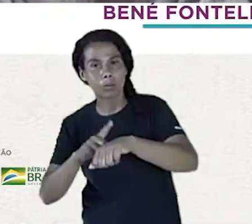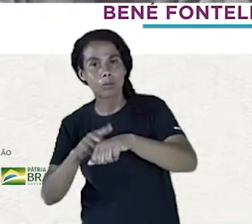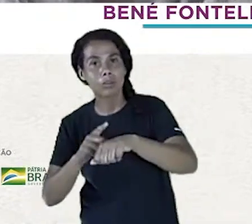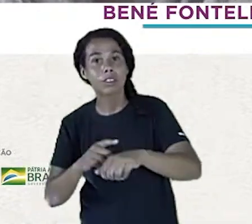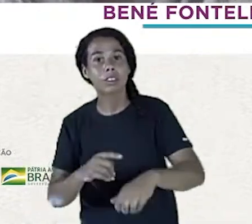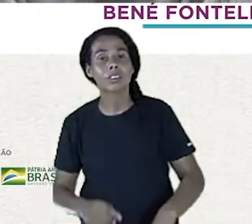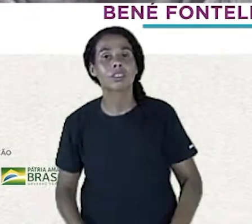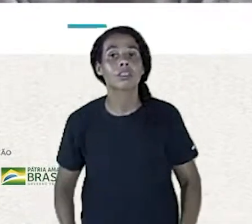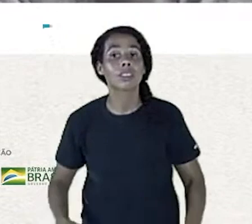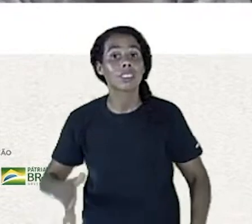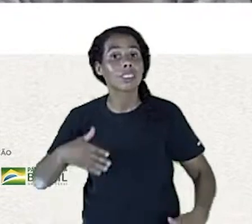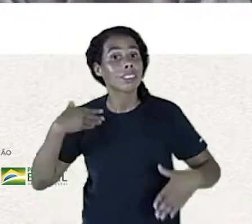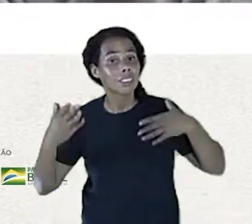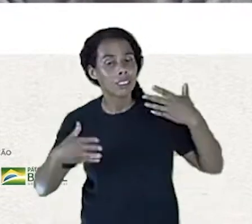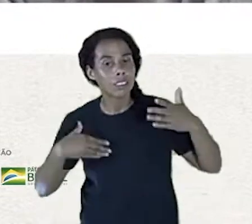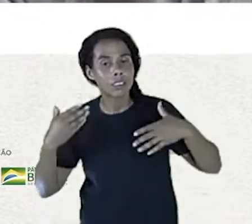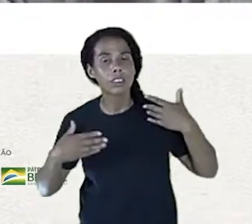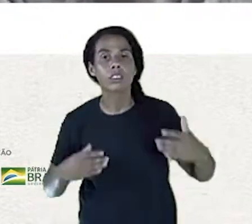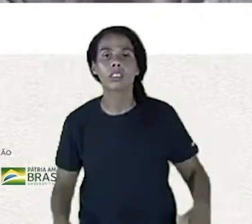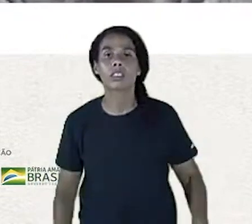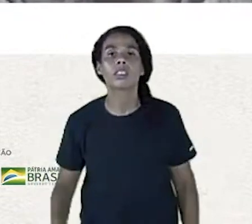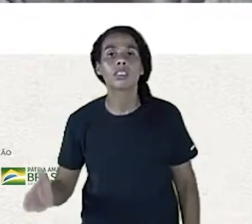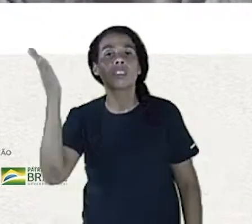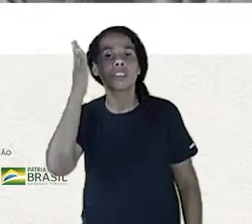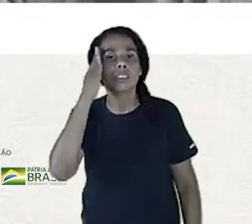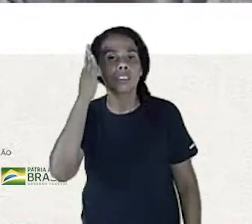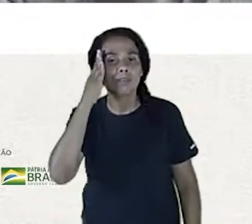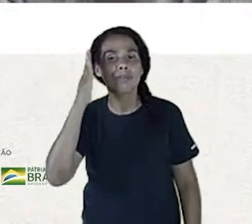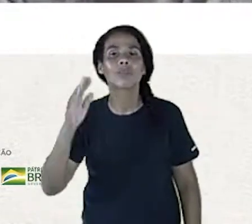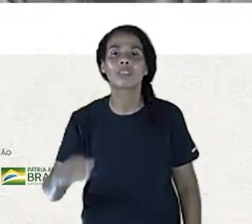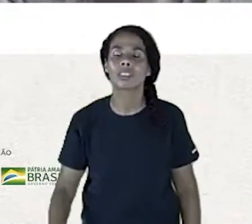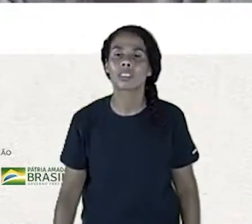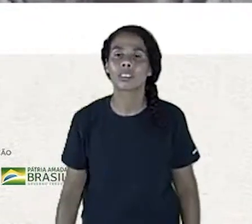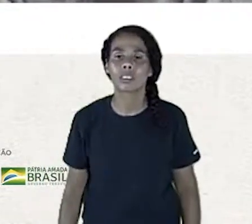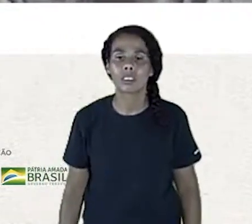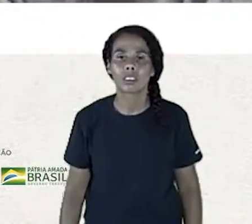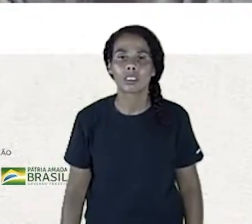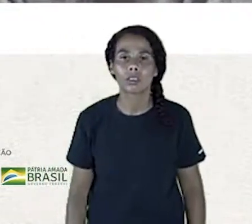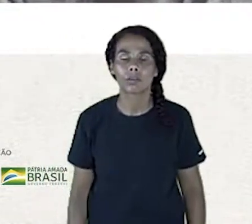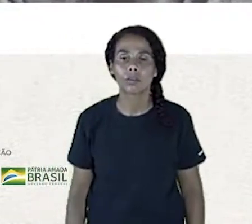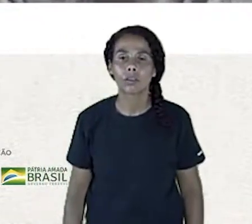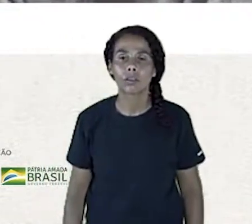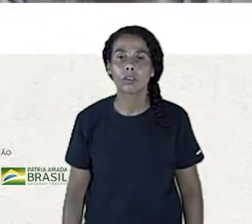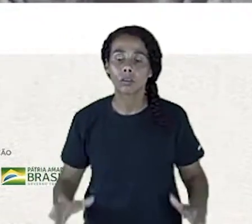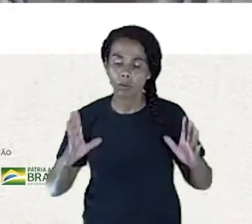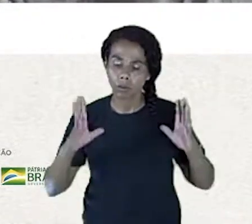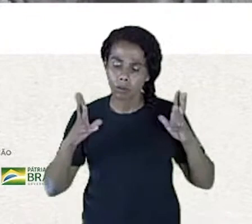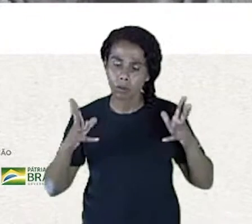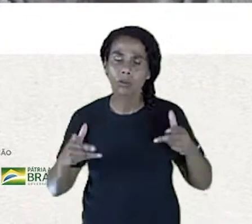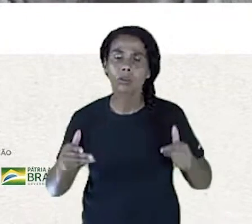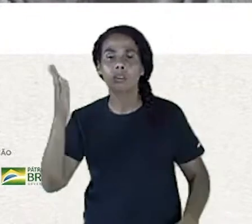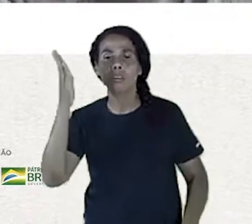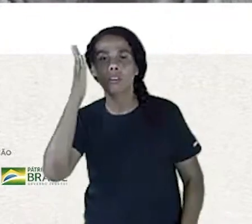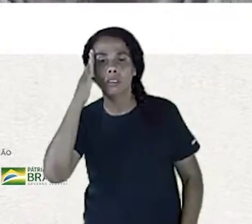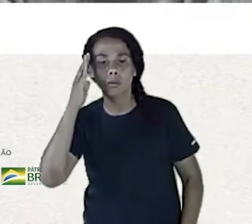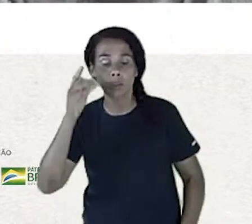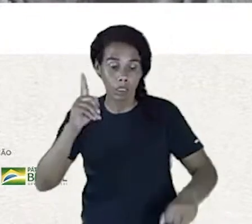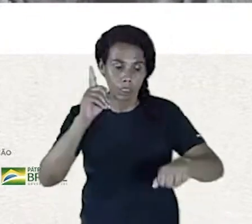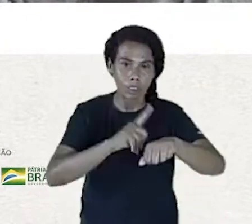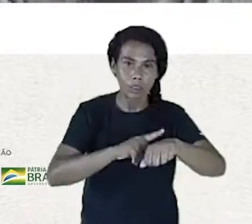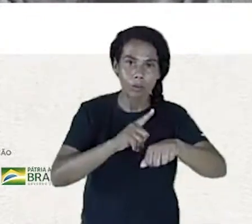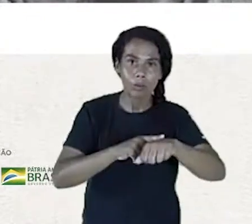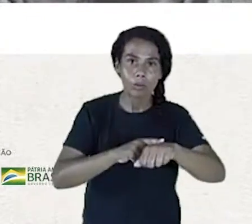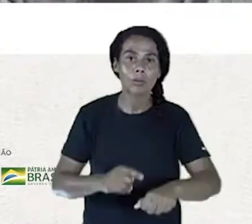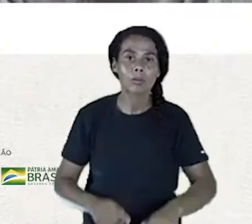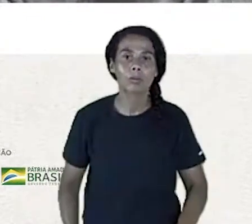agonia. Todos nós, a humanidade é isso, e no